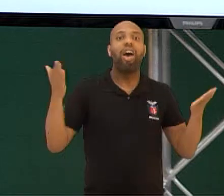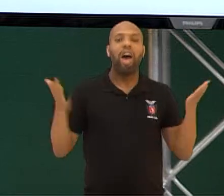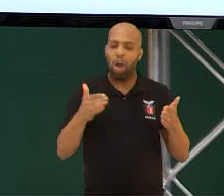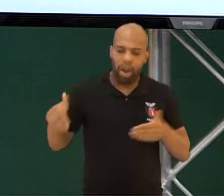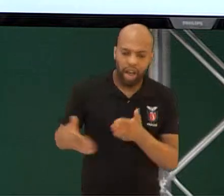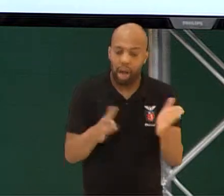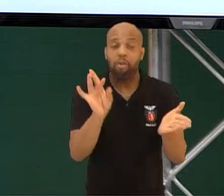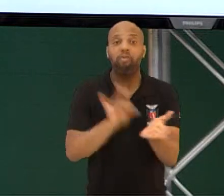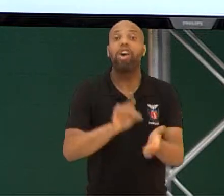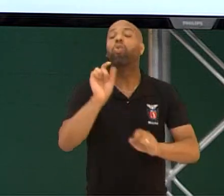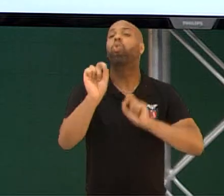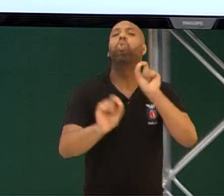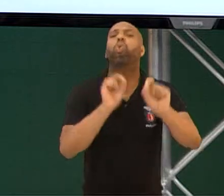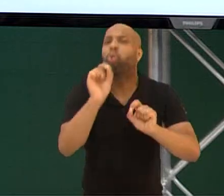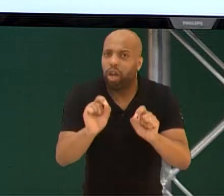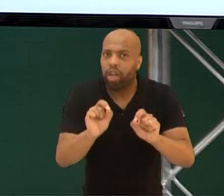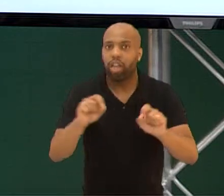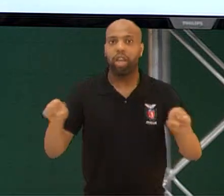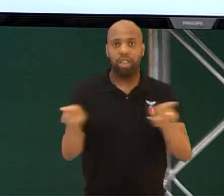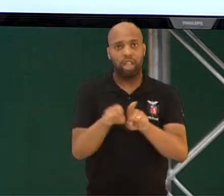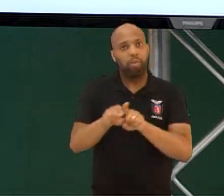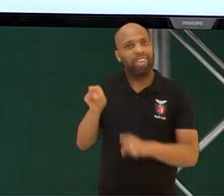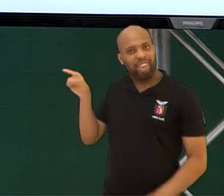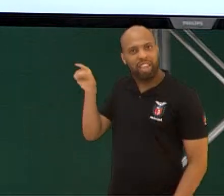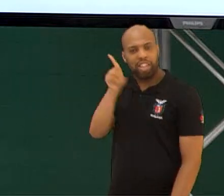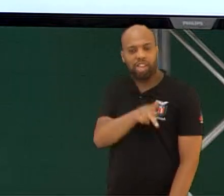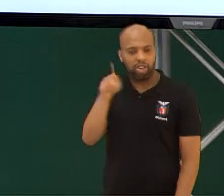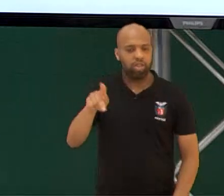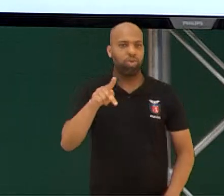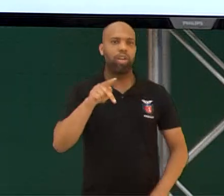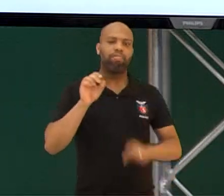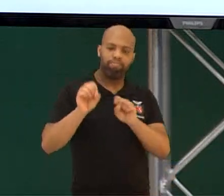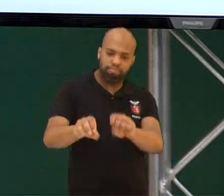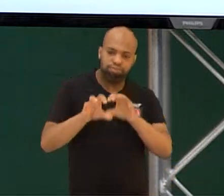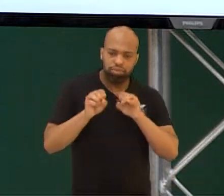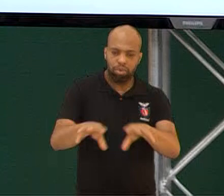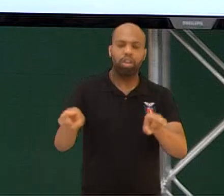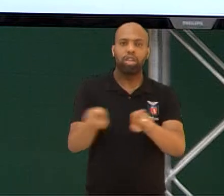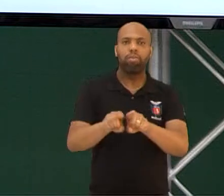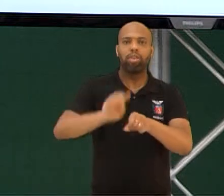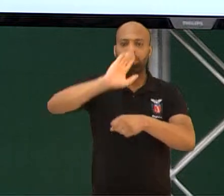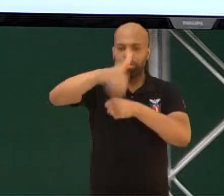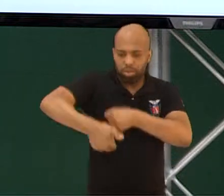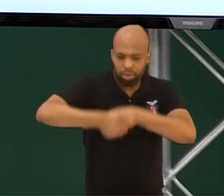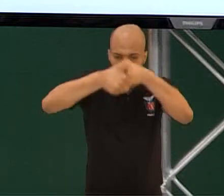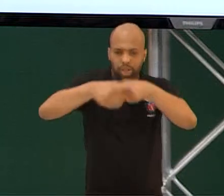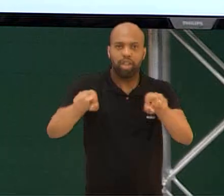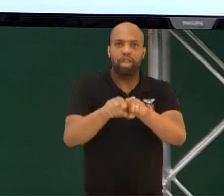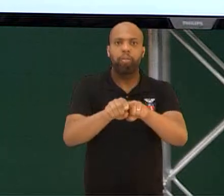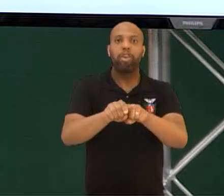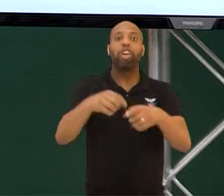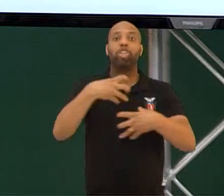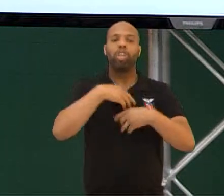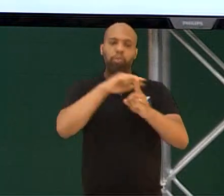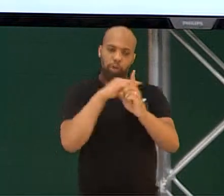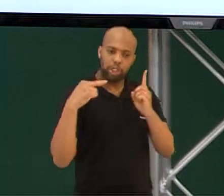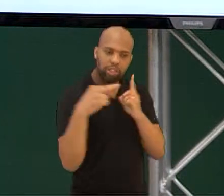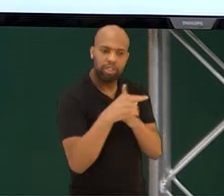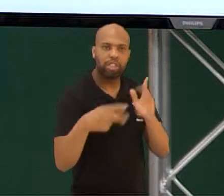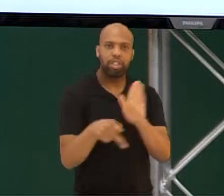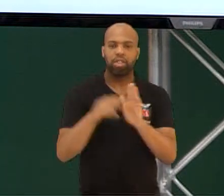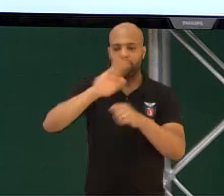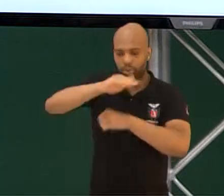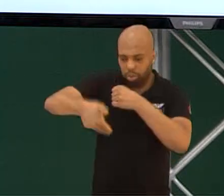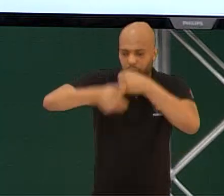agora? E a professora Joyce, durante o ano, aqui em algumas aulas, ela trabalhou muito bem a questão da sustentabilidade, então, dessa visão sustentável. E nós